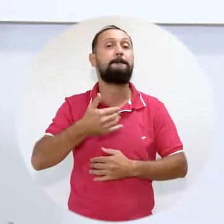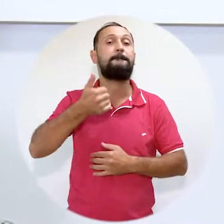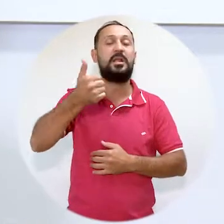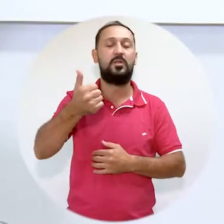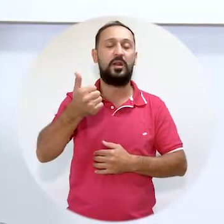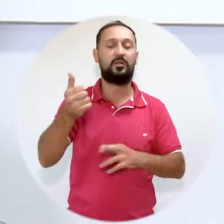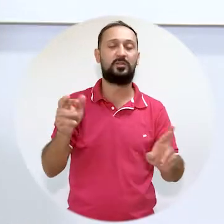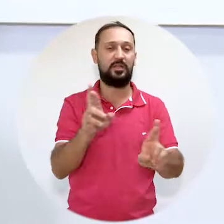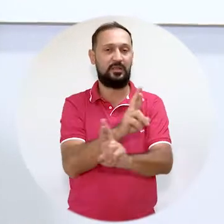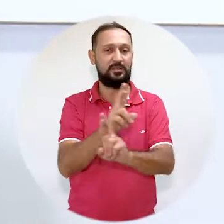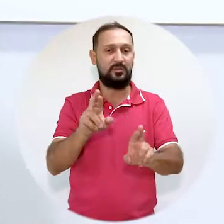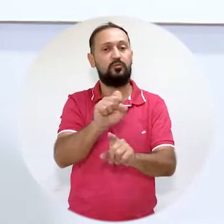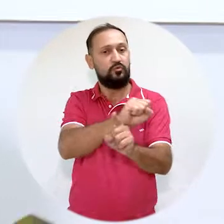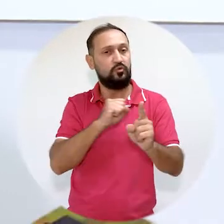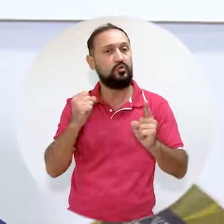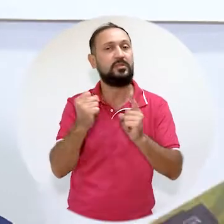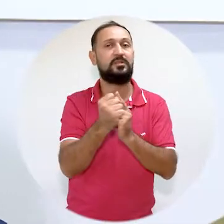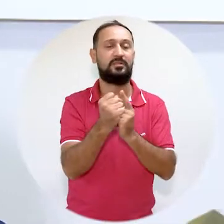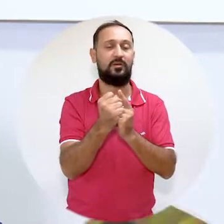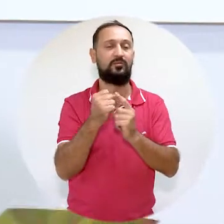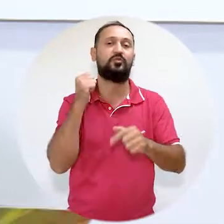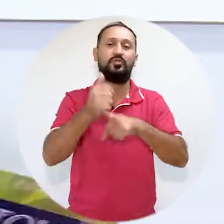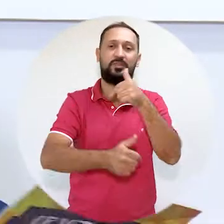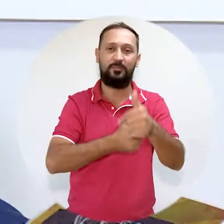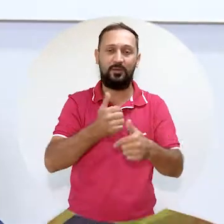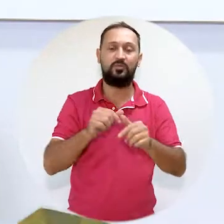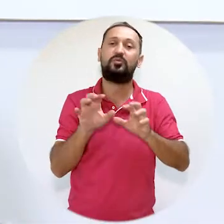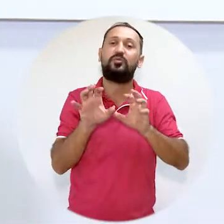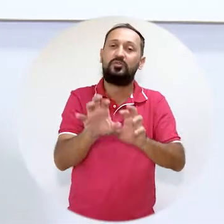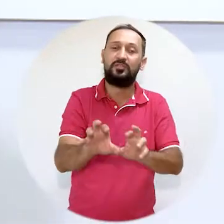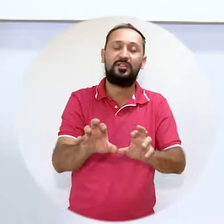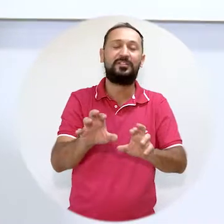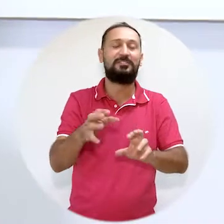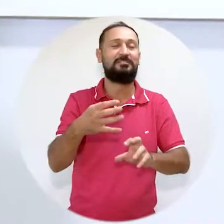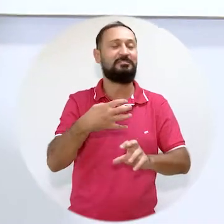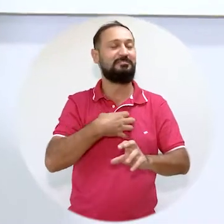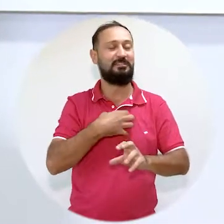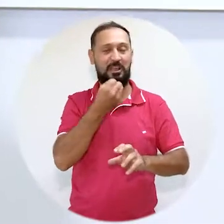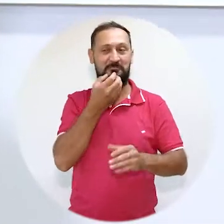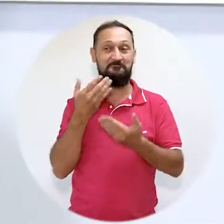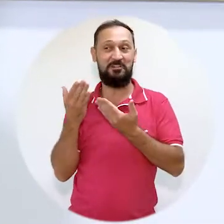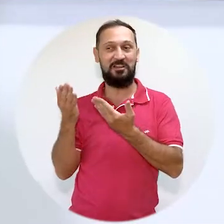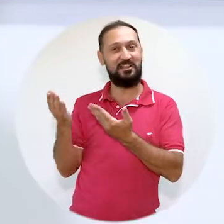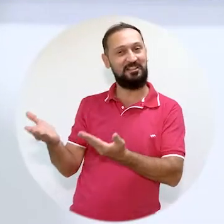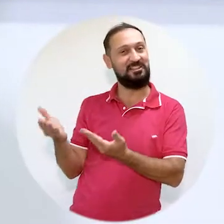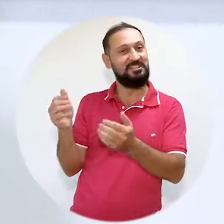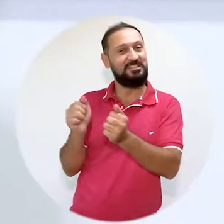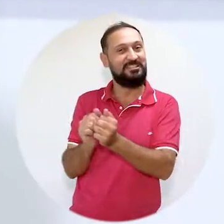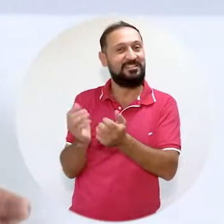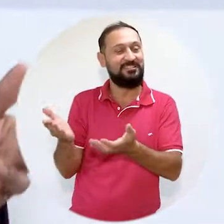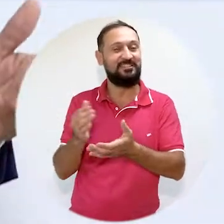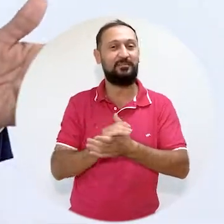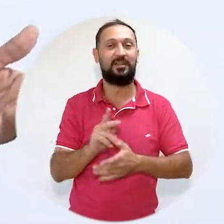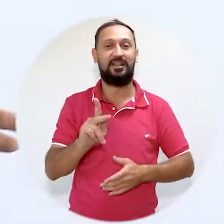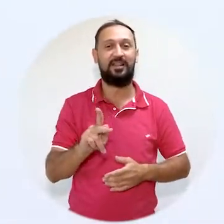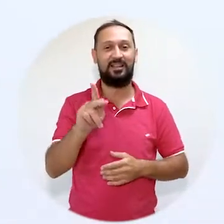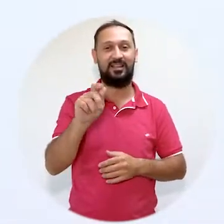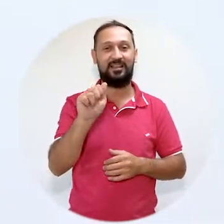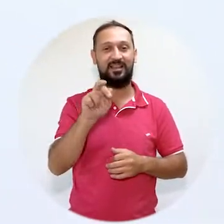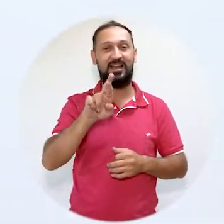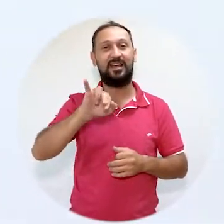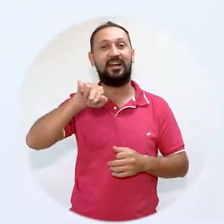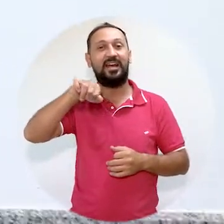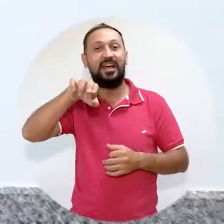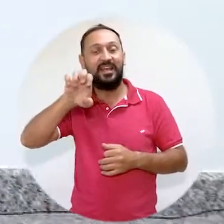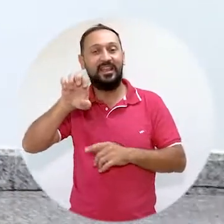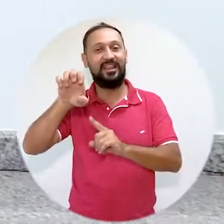nossas relações sociais, nossa relação do trabalho. E hoje, nesse novo formato, eu estou muito bem acompanhado pela Karine Cortez. Tudo bem,